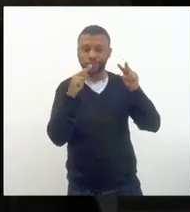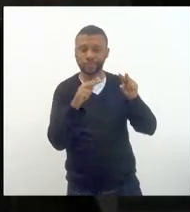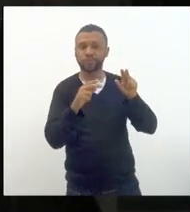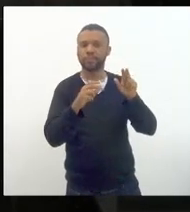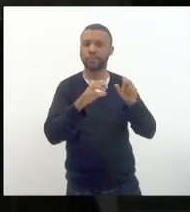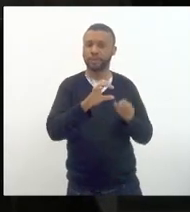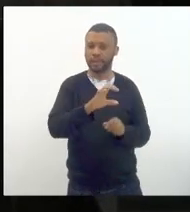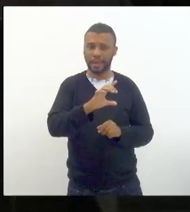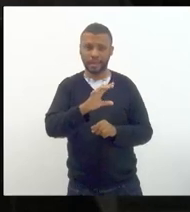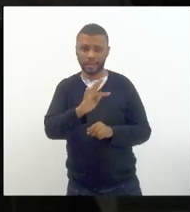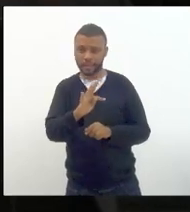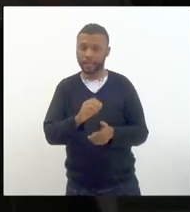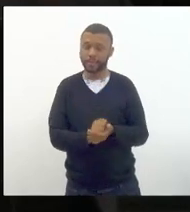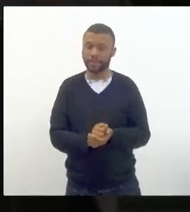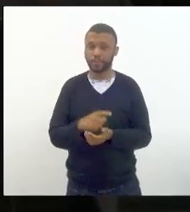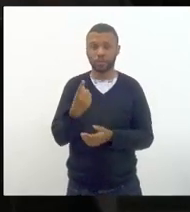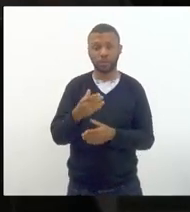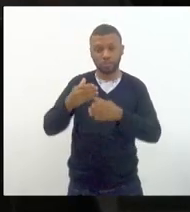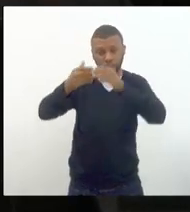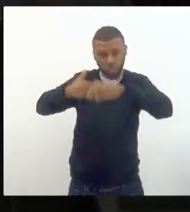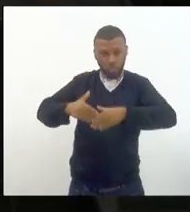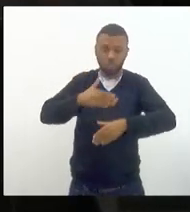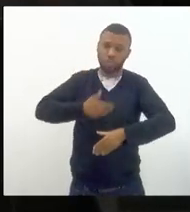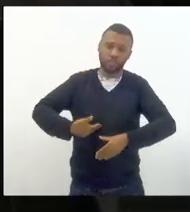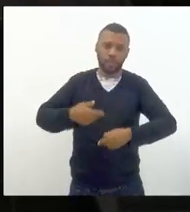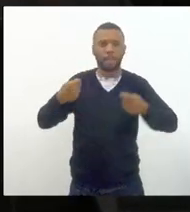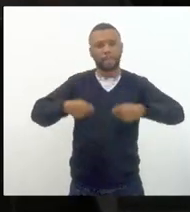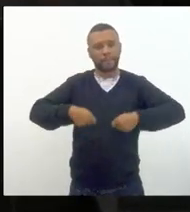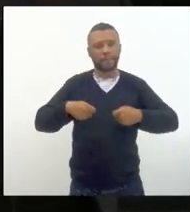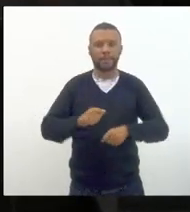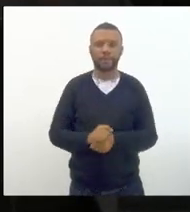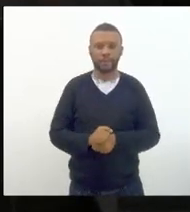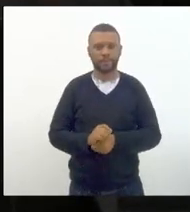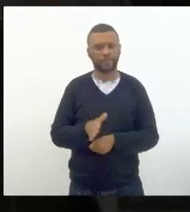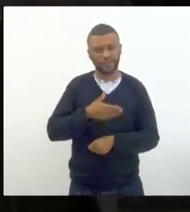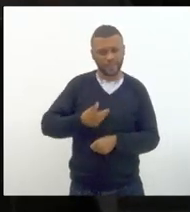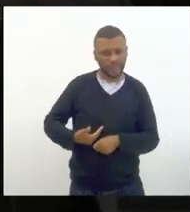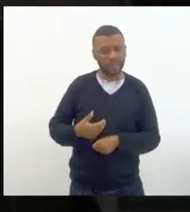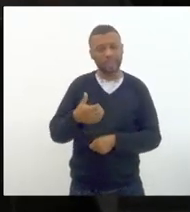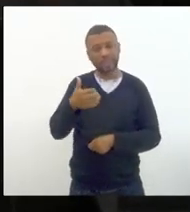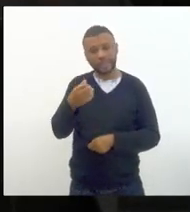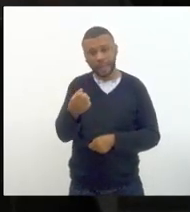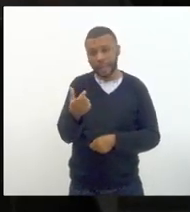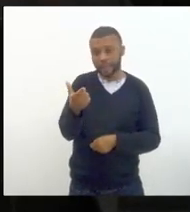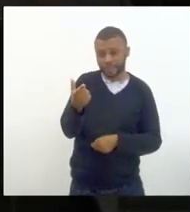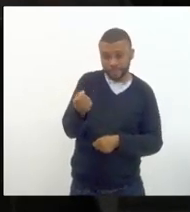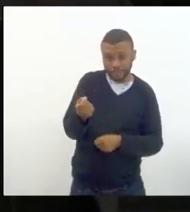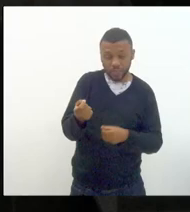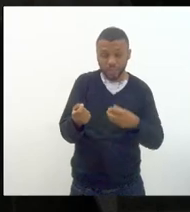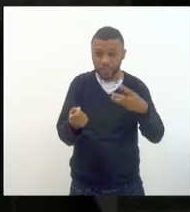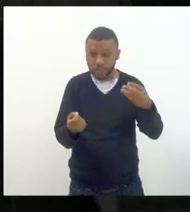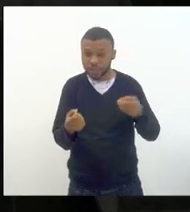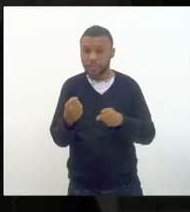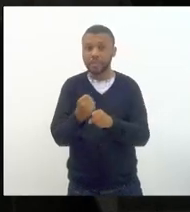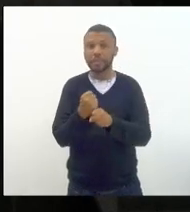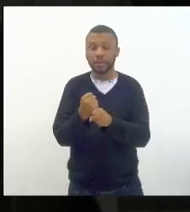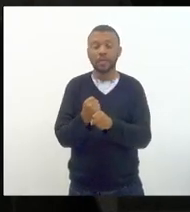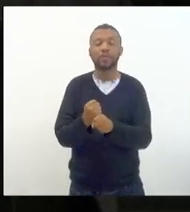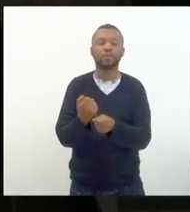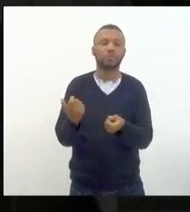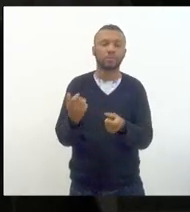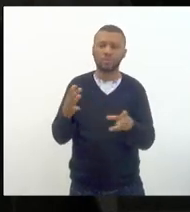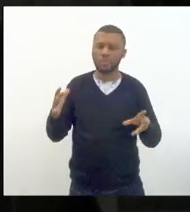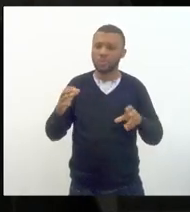é preciso fazer o concurso público do Detran ou estado vai passar mais 10 20 30 anos com sete oito nove dez mil terceirizados